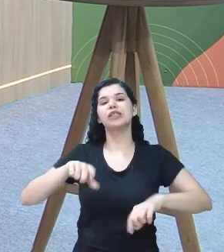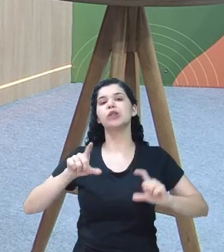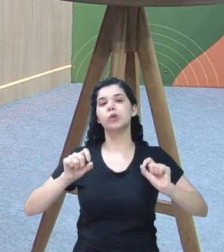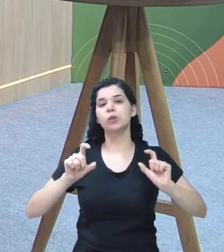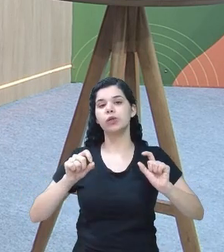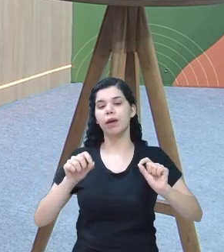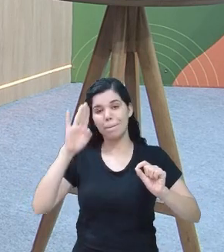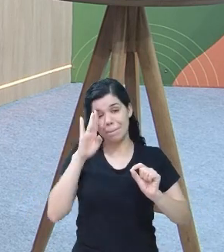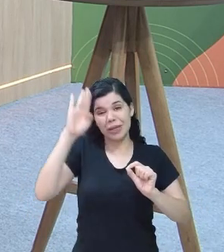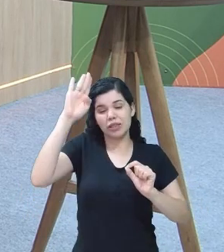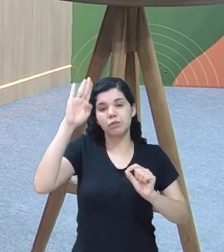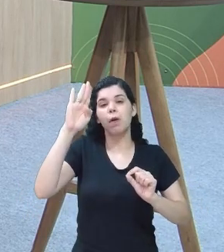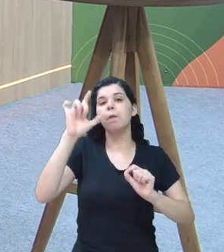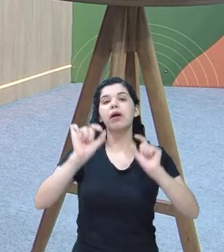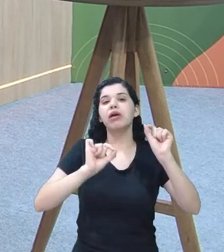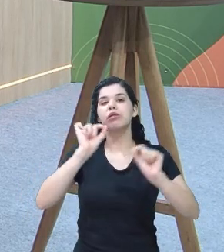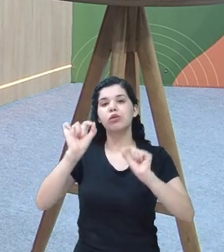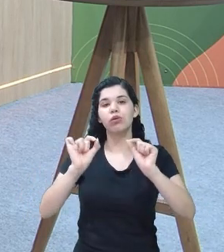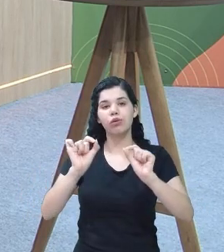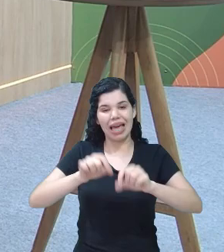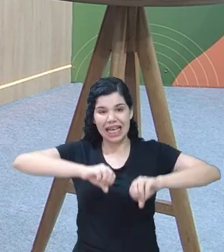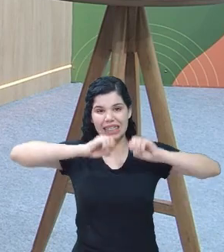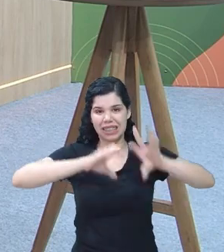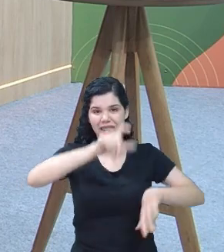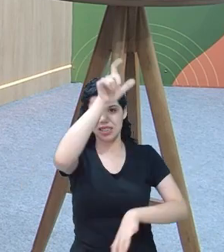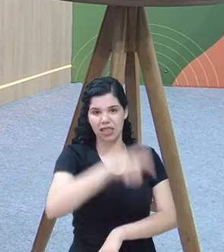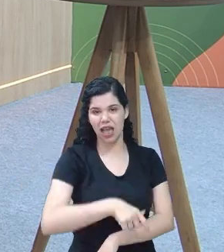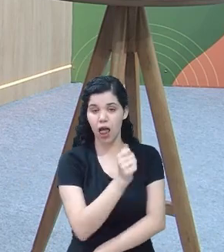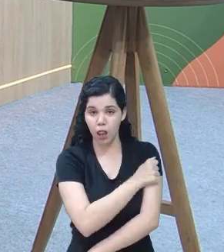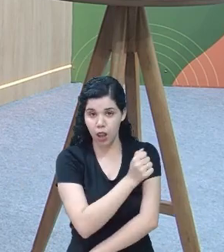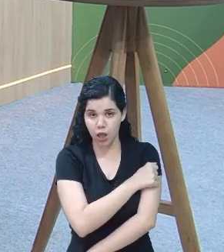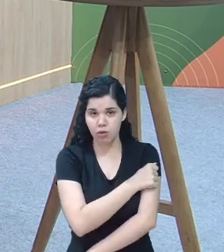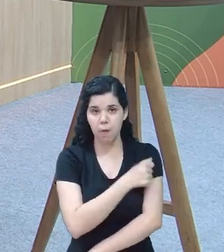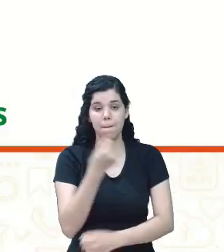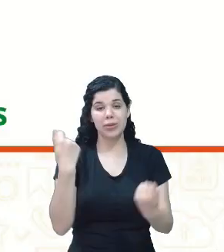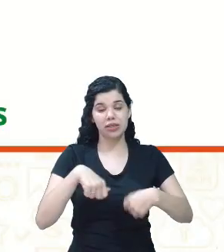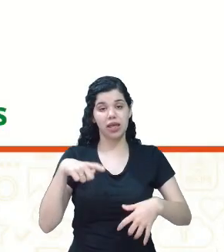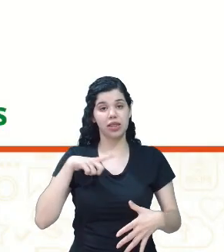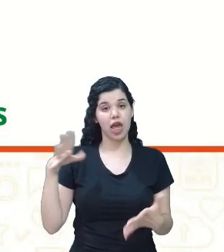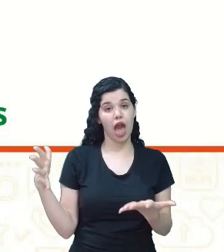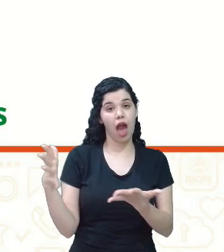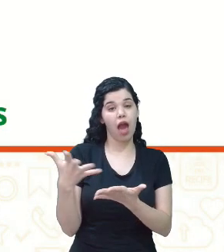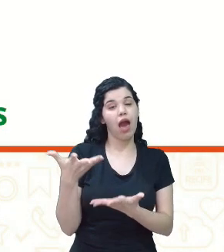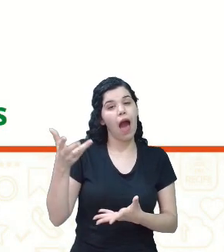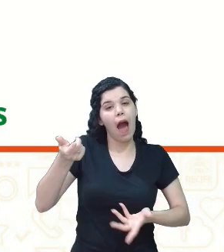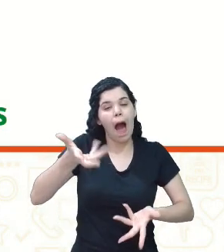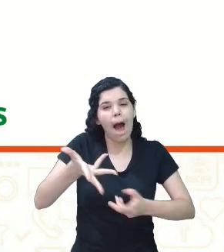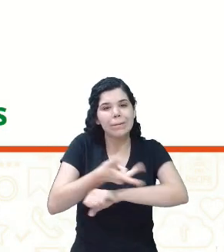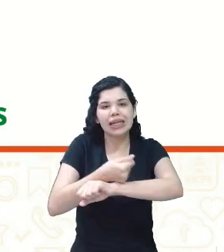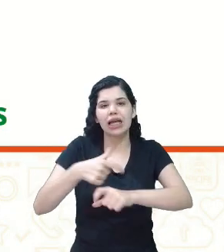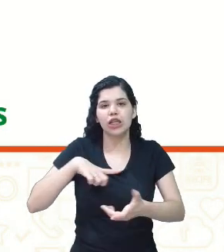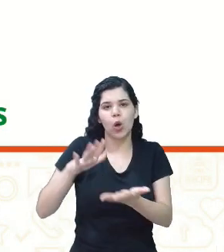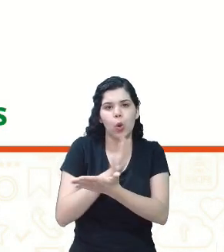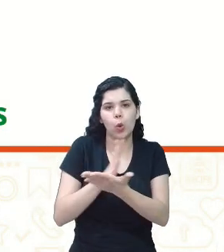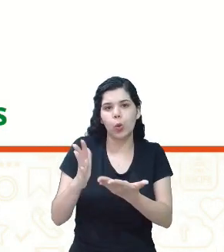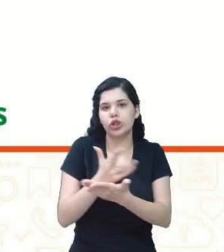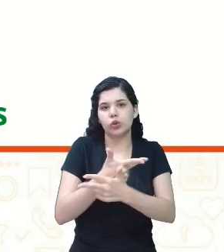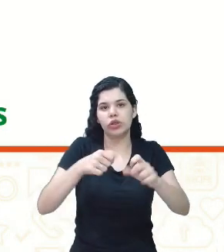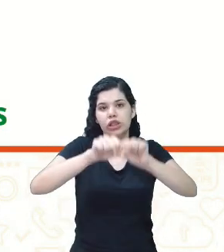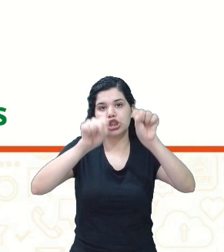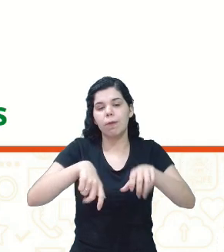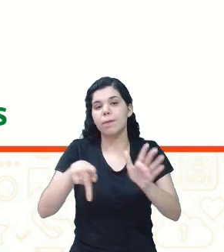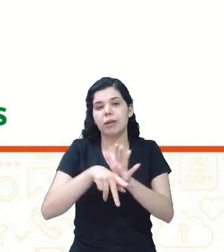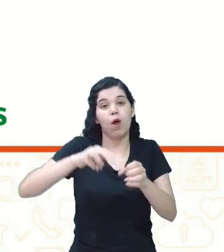precisa formar nesse estudante, que ele precisa dominar alguns programas, como Word, Google,